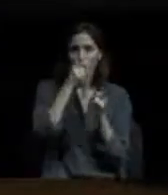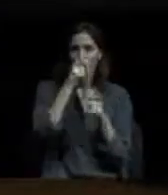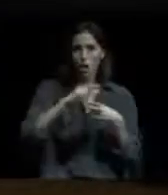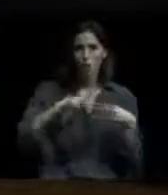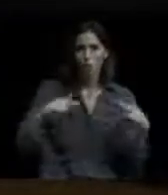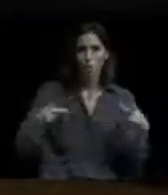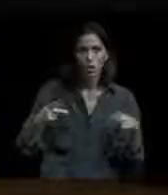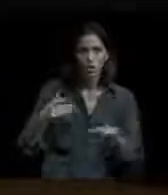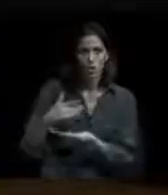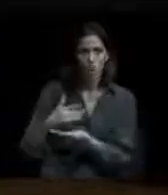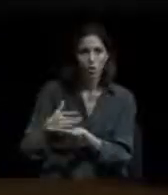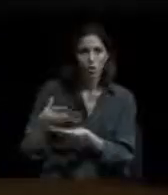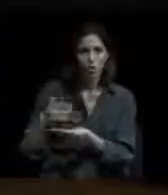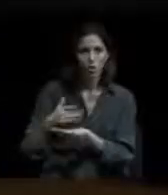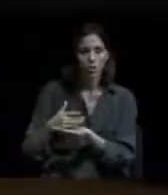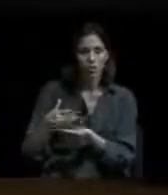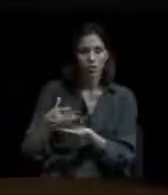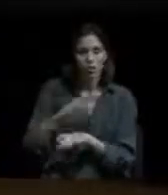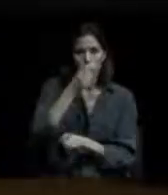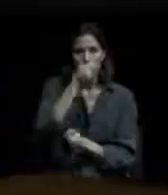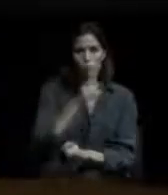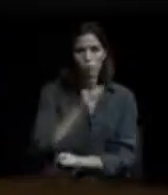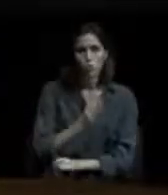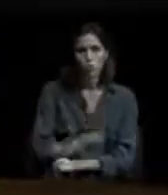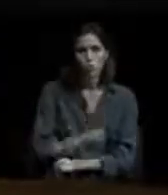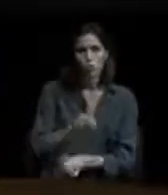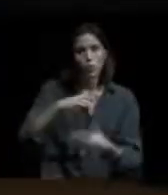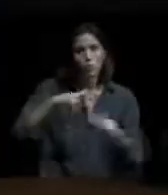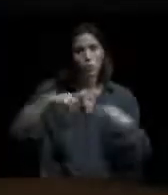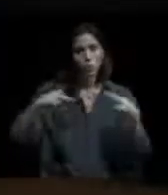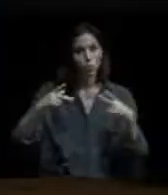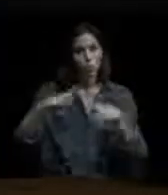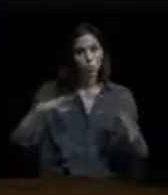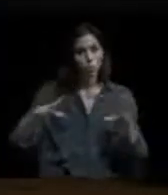desviante e que nem sempre tem encarado as soluções mais justas para que o poder local